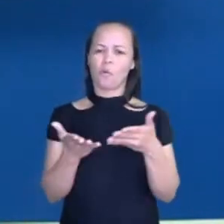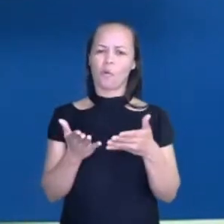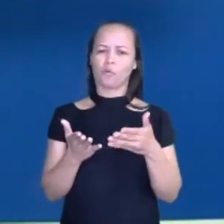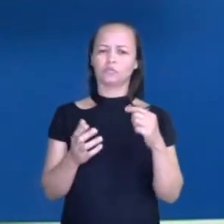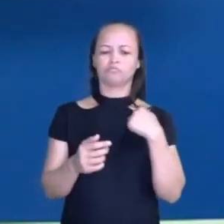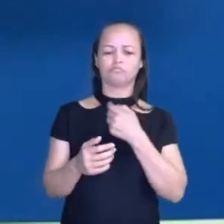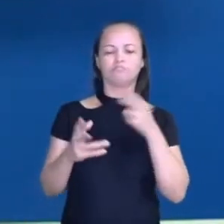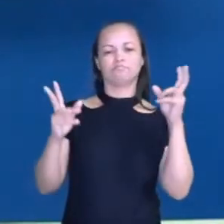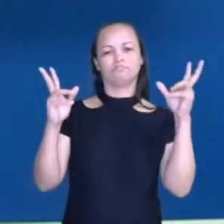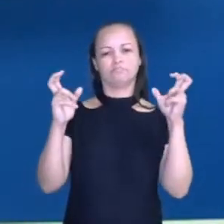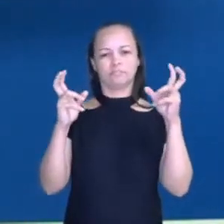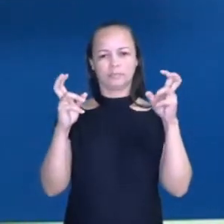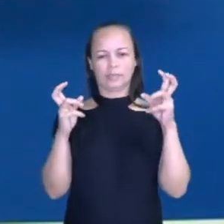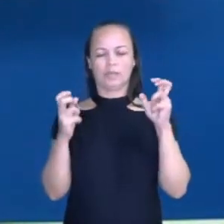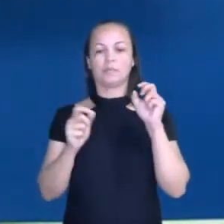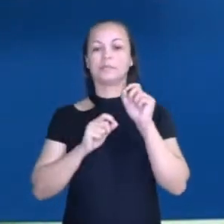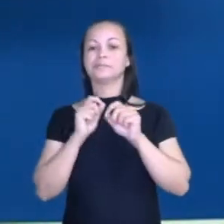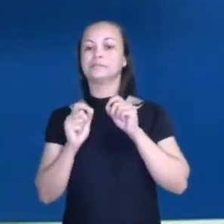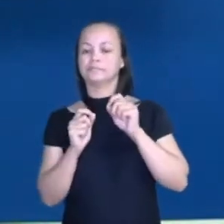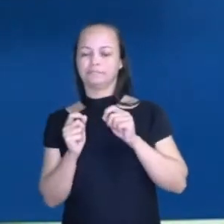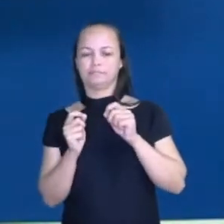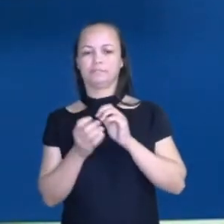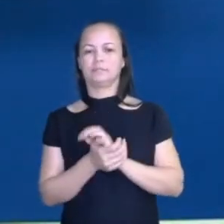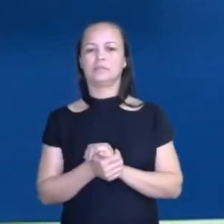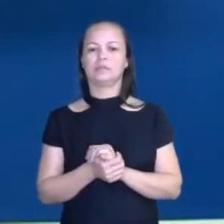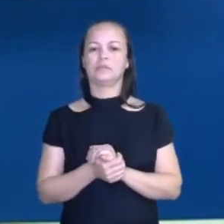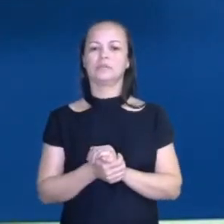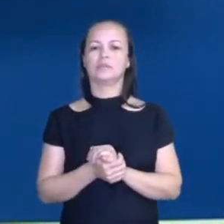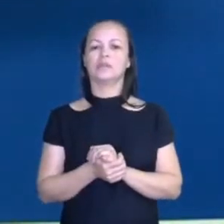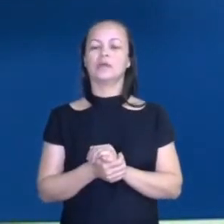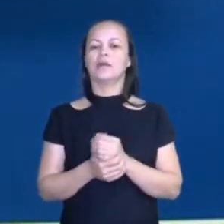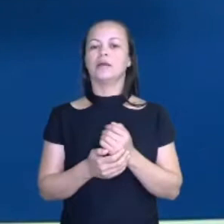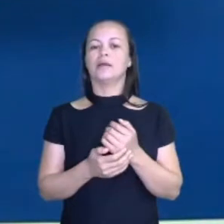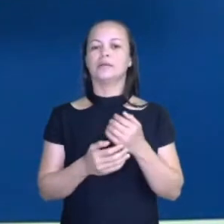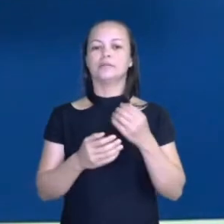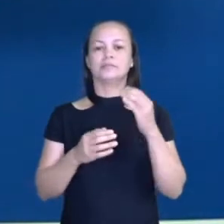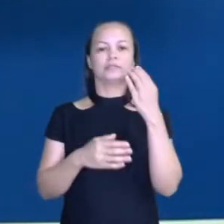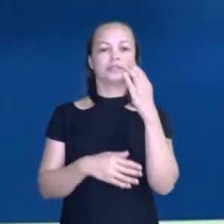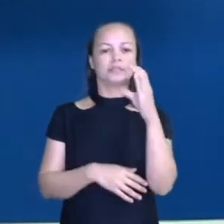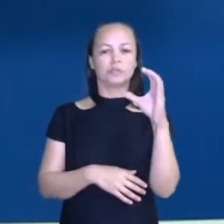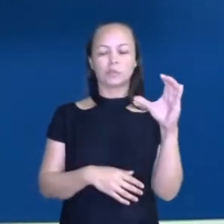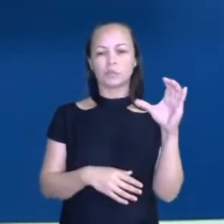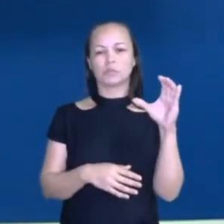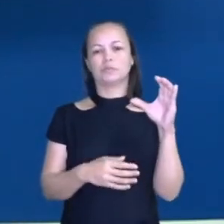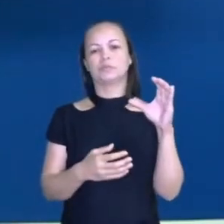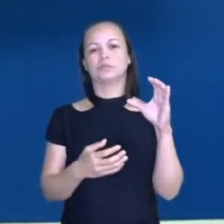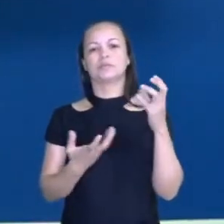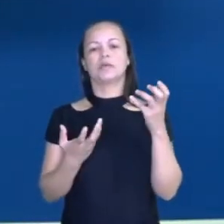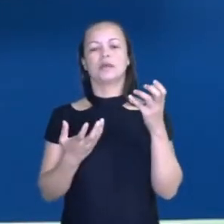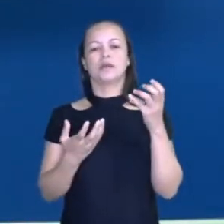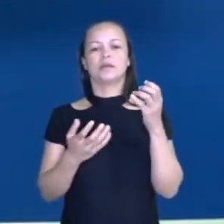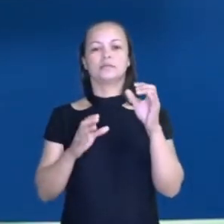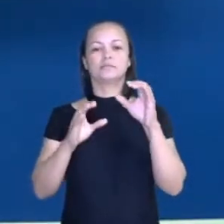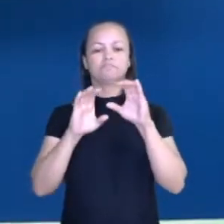e é corrente circuitos elétricos simples e paralelo